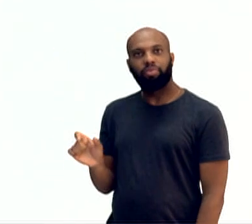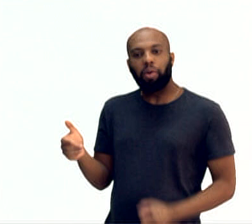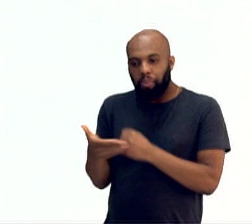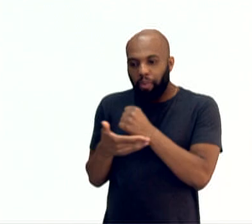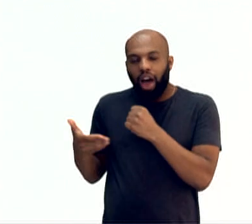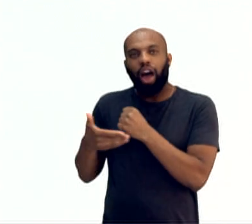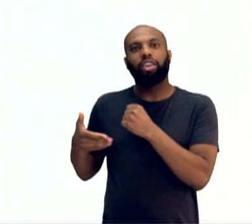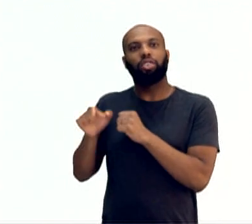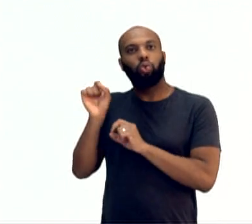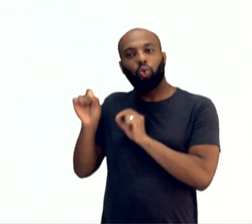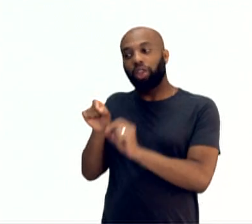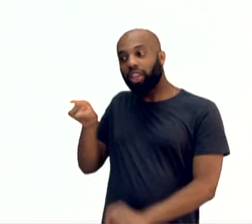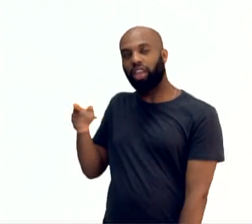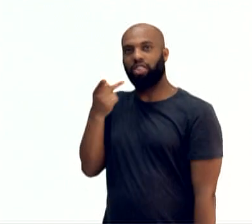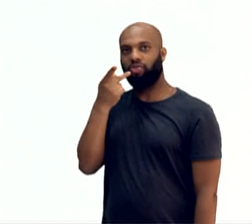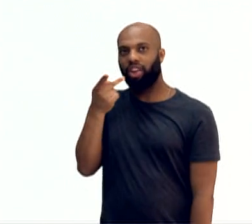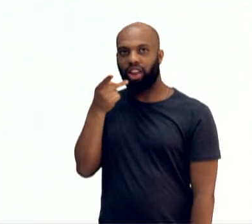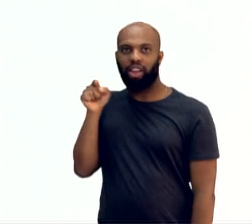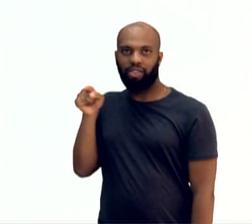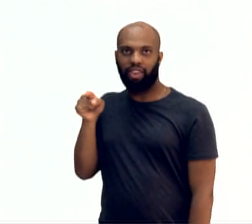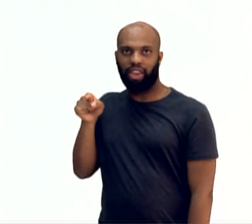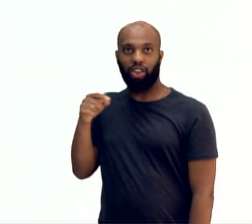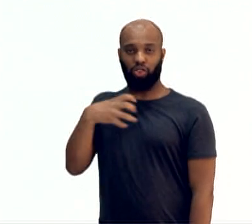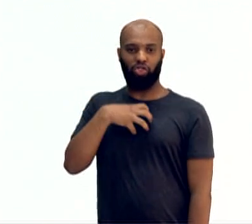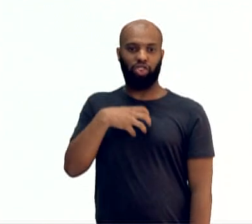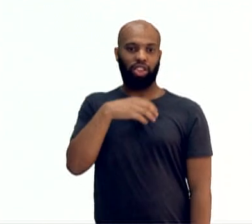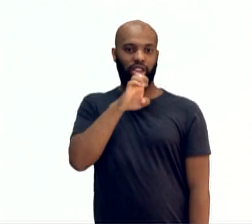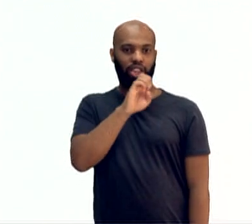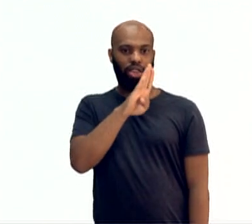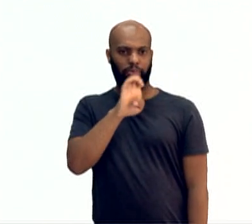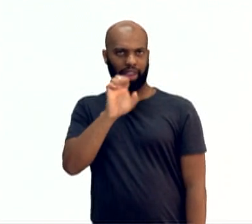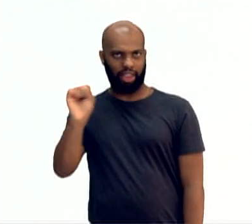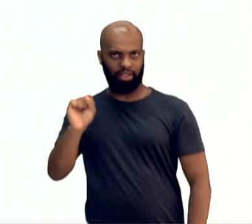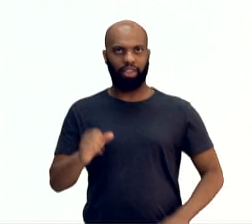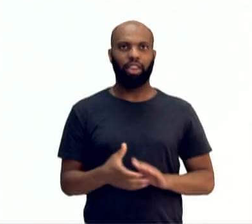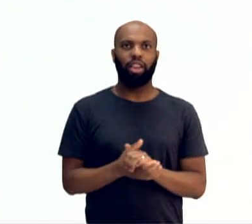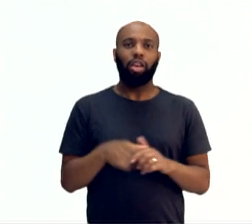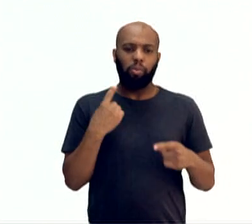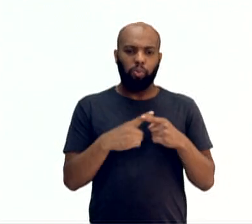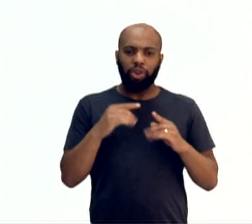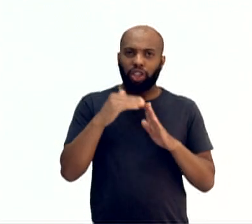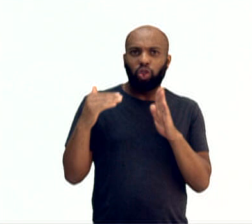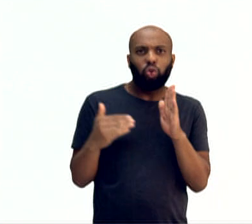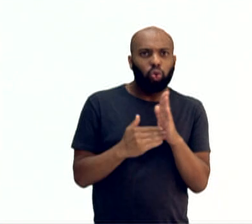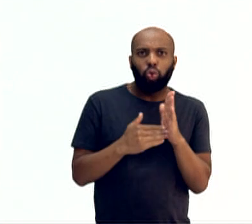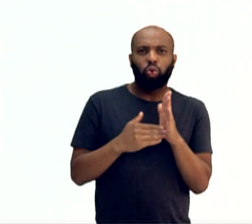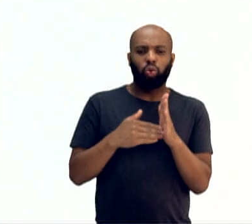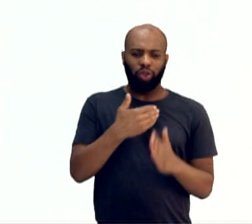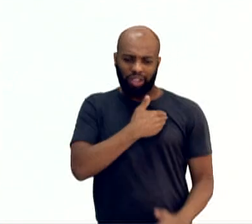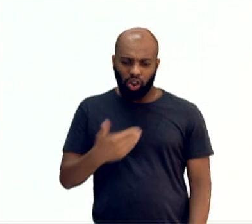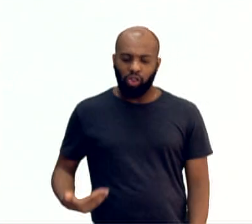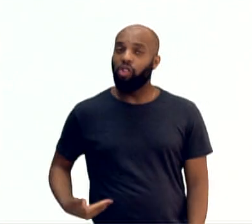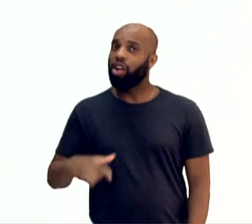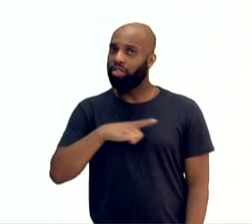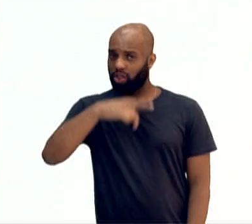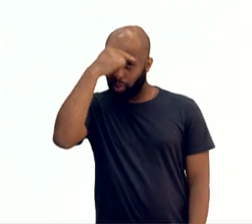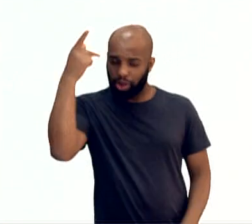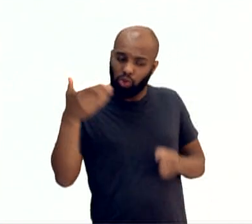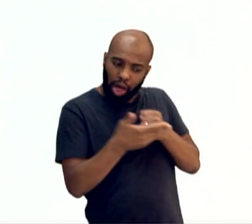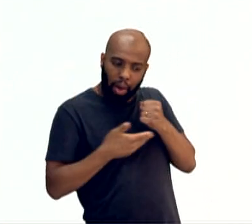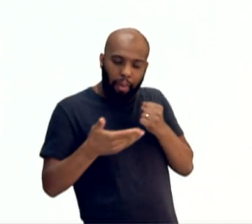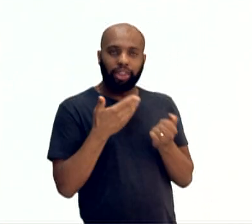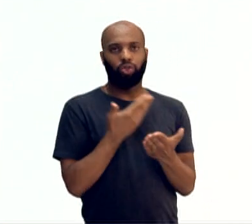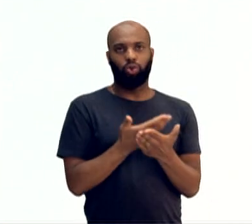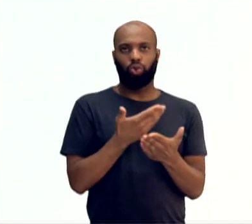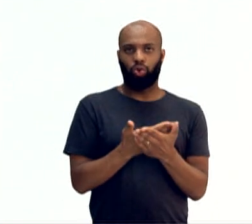baseada, né, no princípio teórico do estado do bem-estar social. Porque todo estado dele vai ter um estudioso, né? Todo estado vai ter uma base.